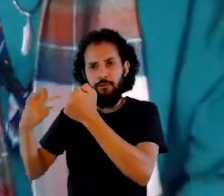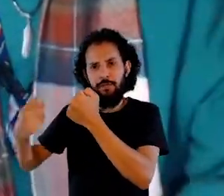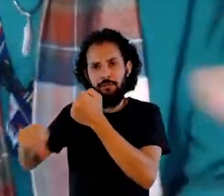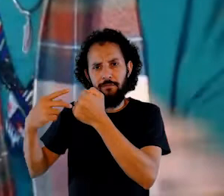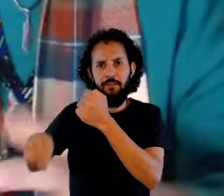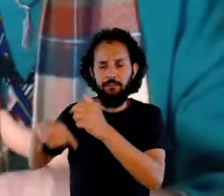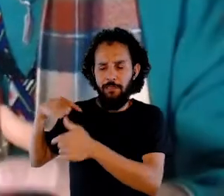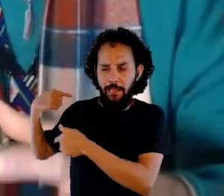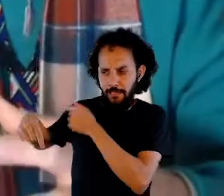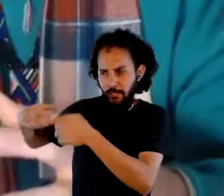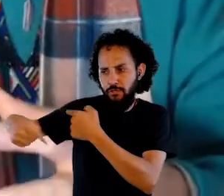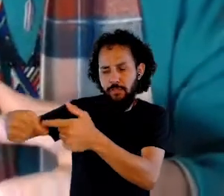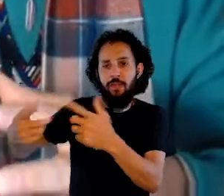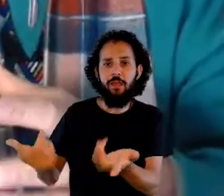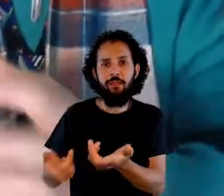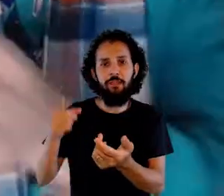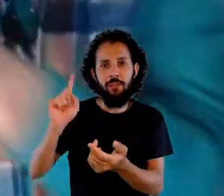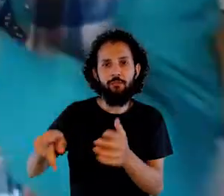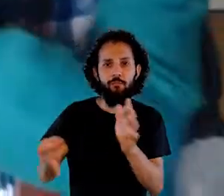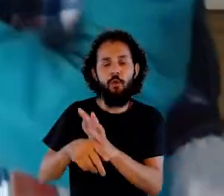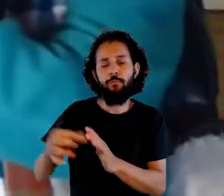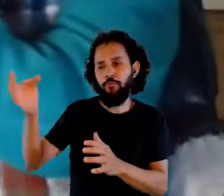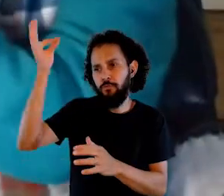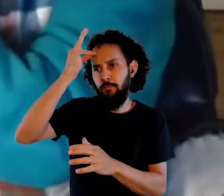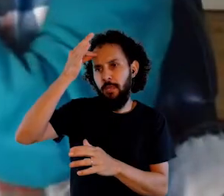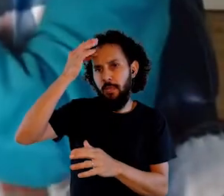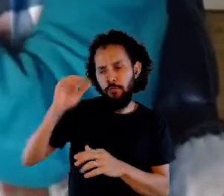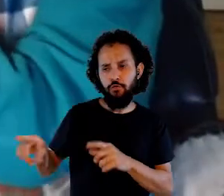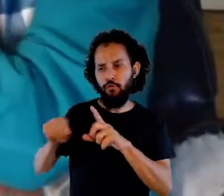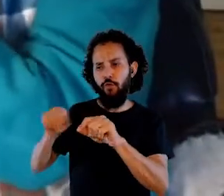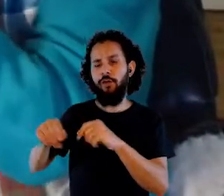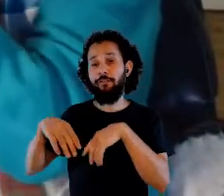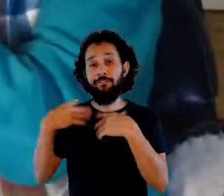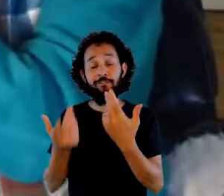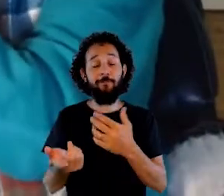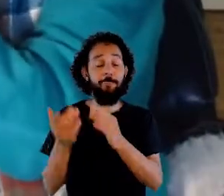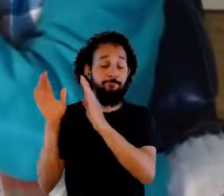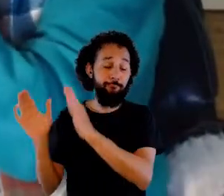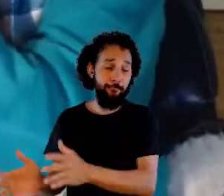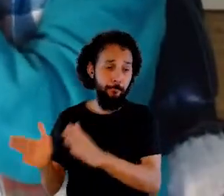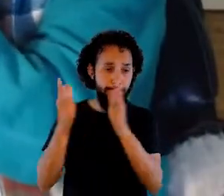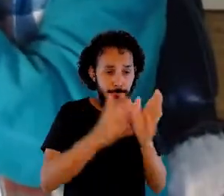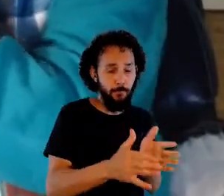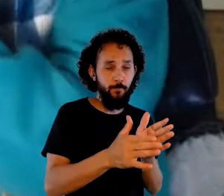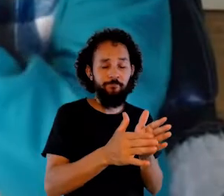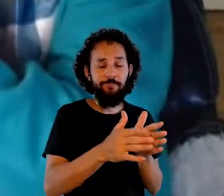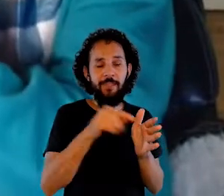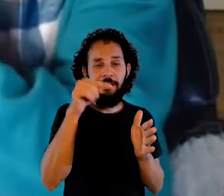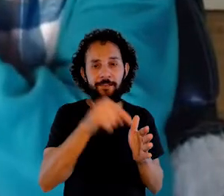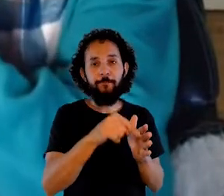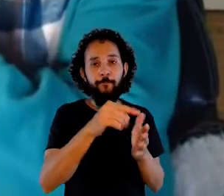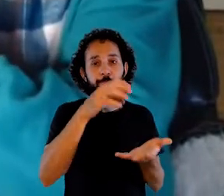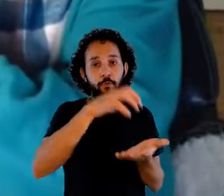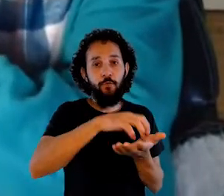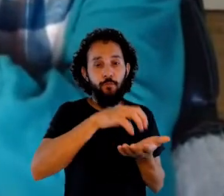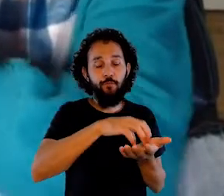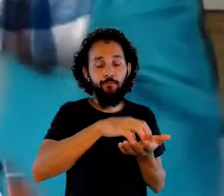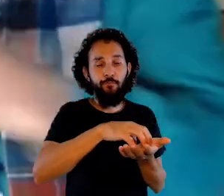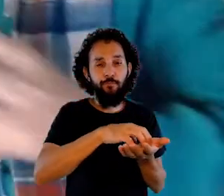pelos espíritos, não é? E tem uma outra classificação, que é o